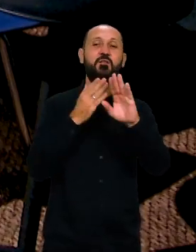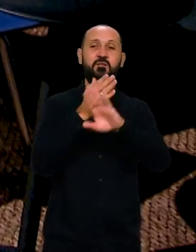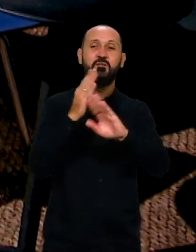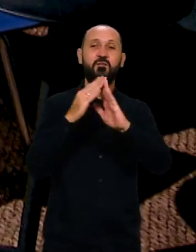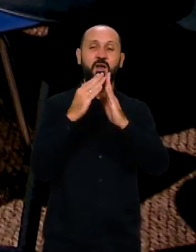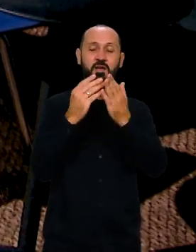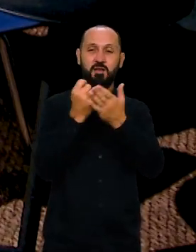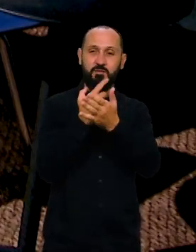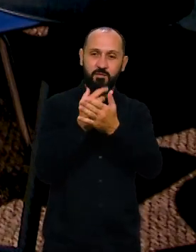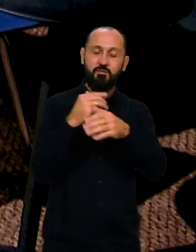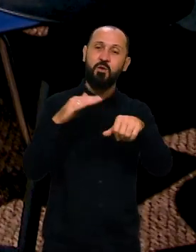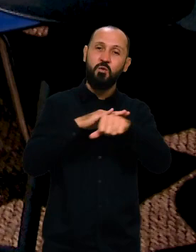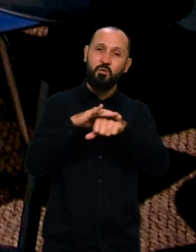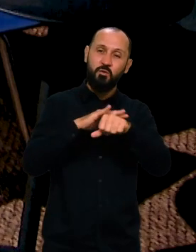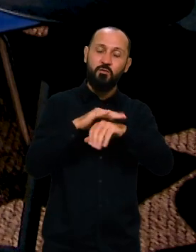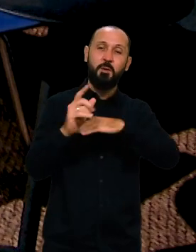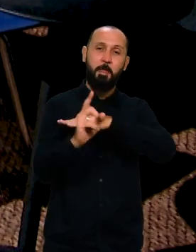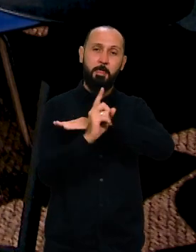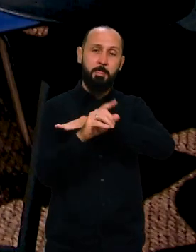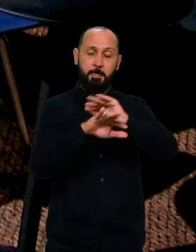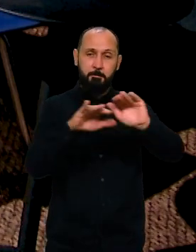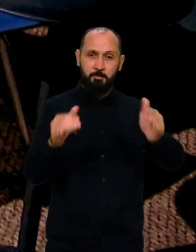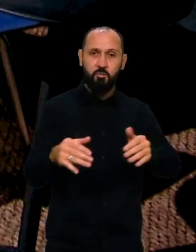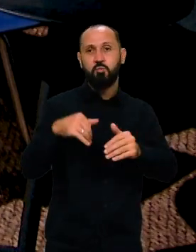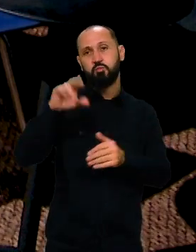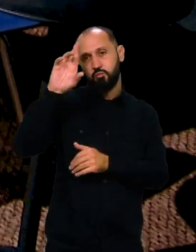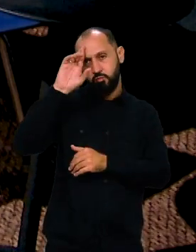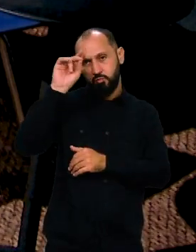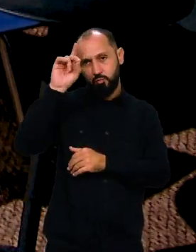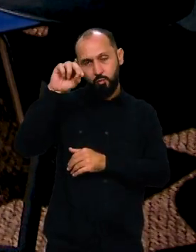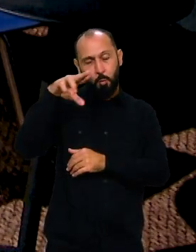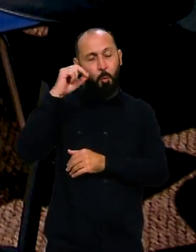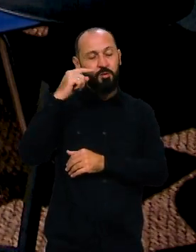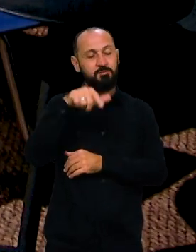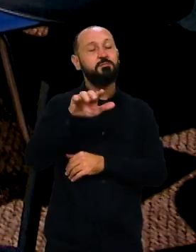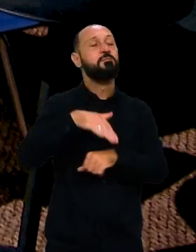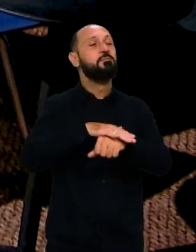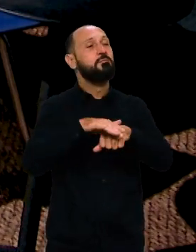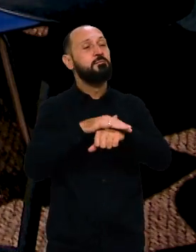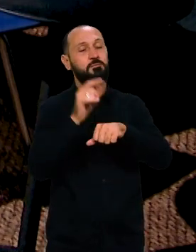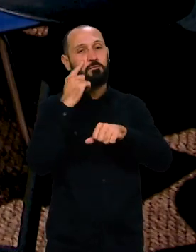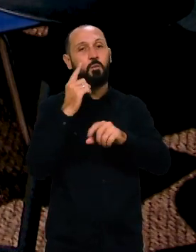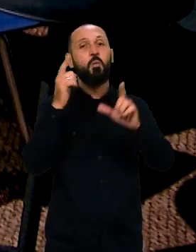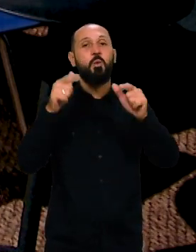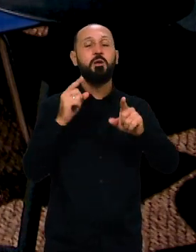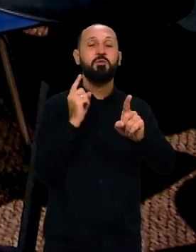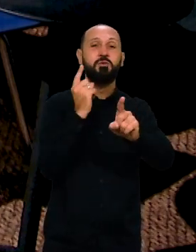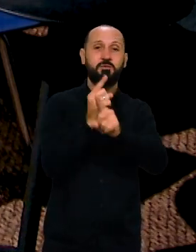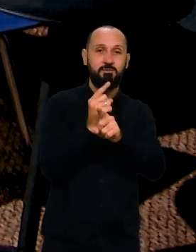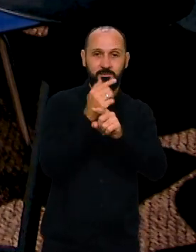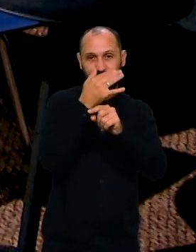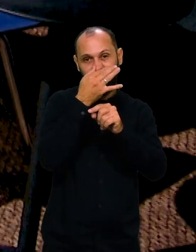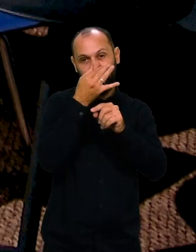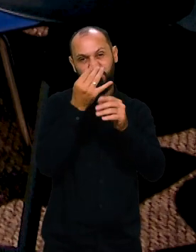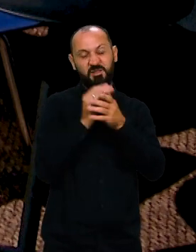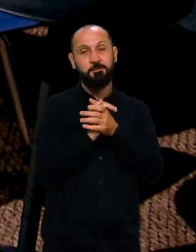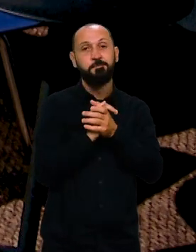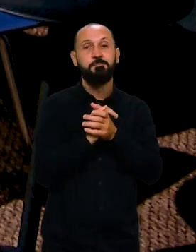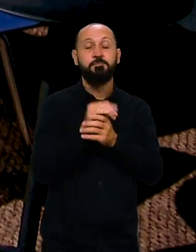na farmácia conversar com o balconista, conversar com o dono da farmácia, isso no bairro, e lá ele vira um ponto de encontro, não